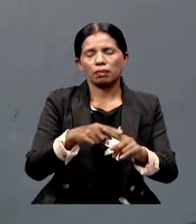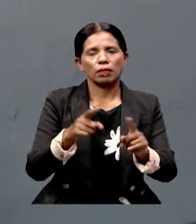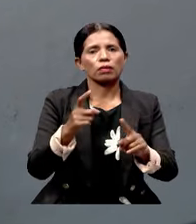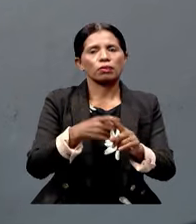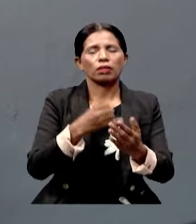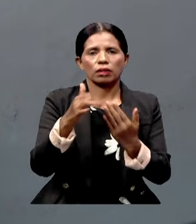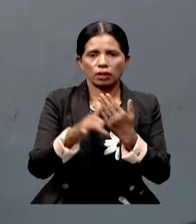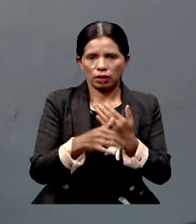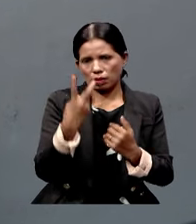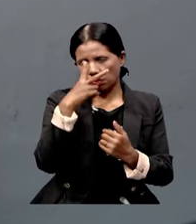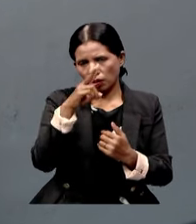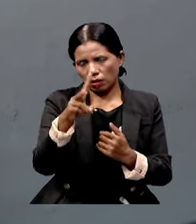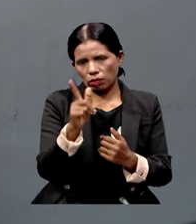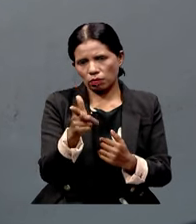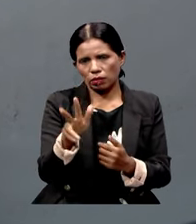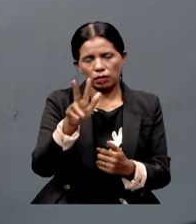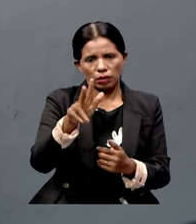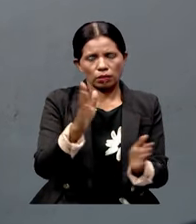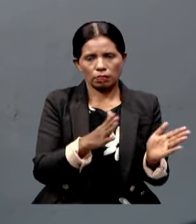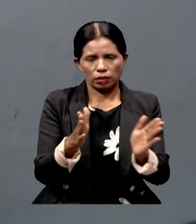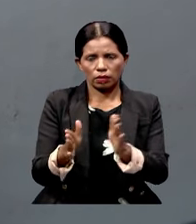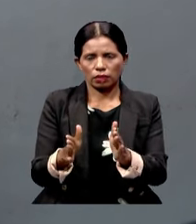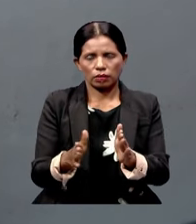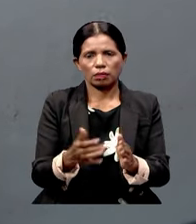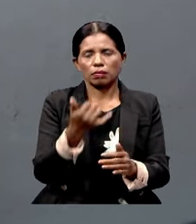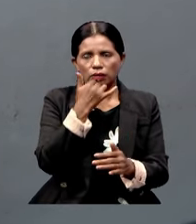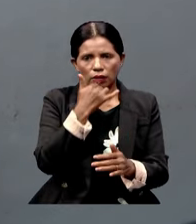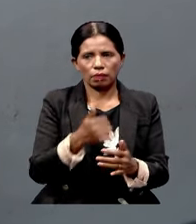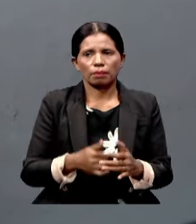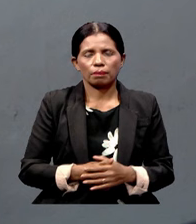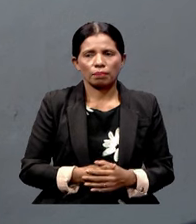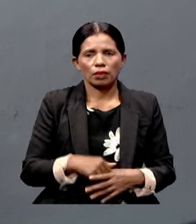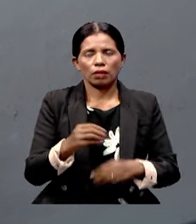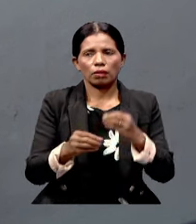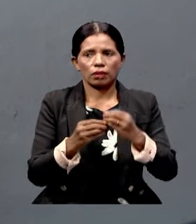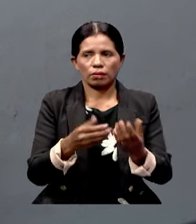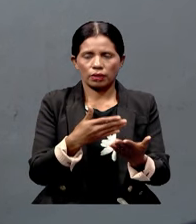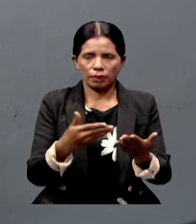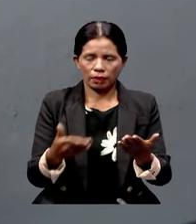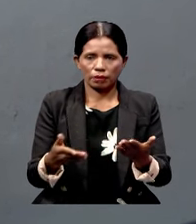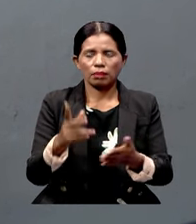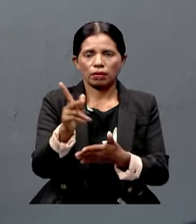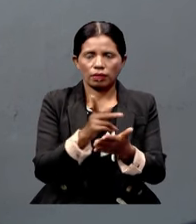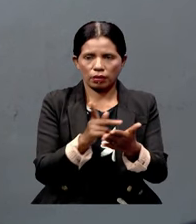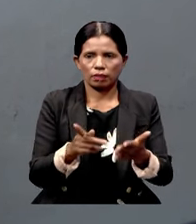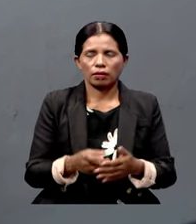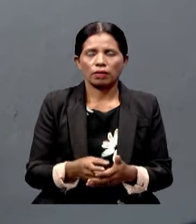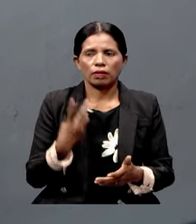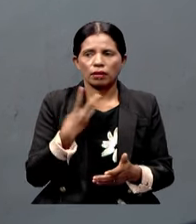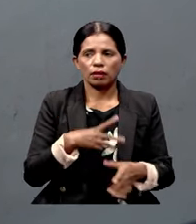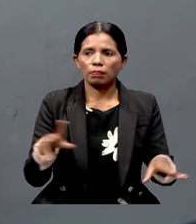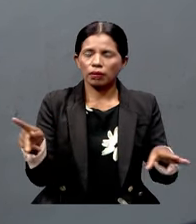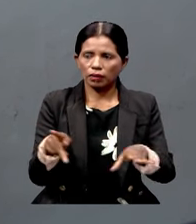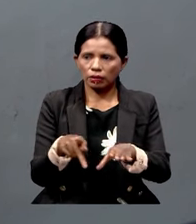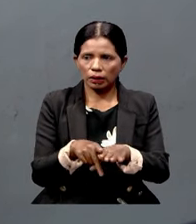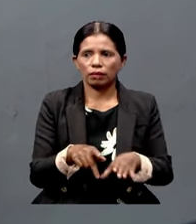ene ami deteta kuase 20 tres procesos irregulares con la presión ni crimen y tas participó en proceso sanción